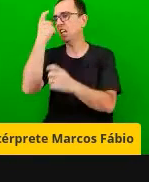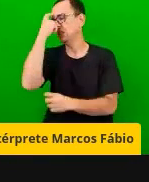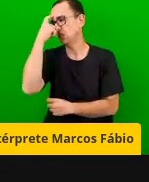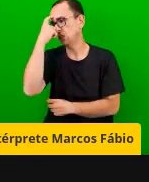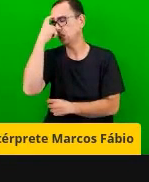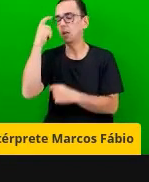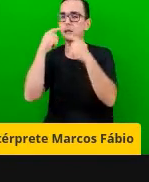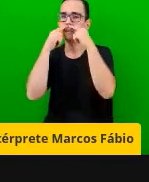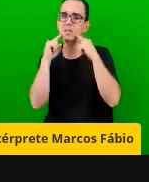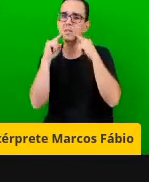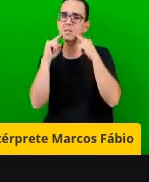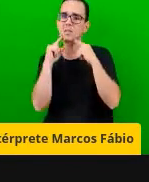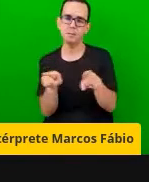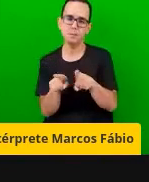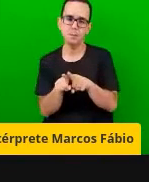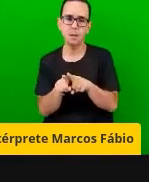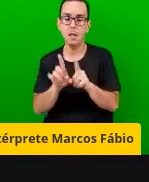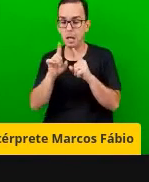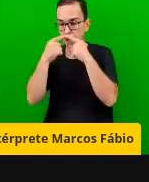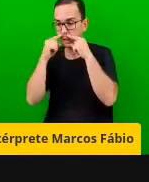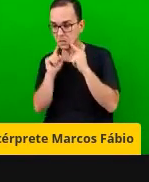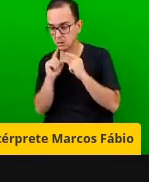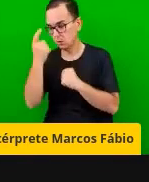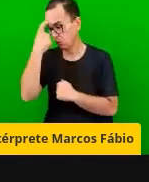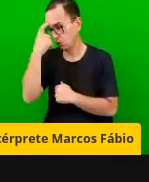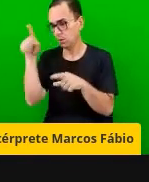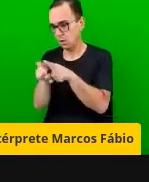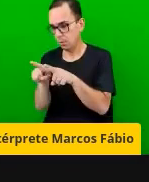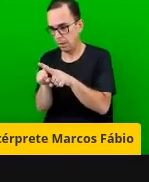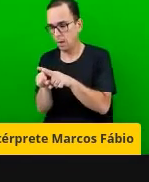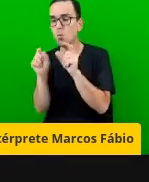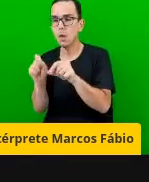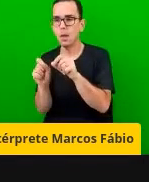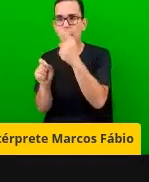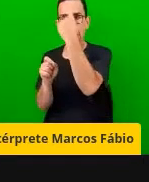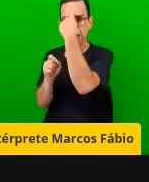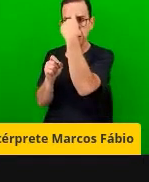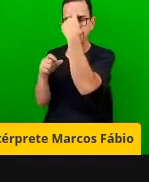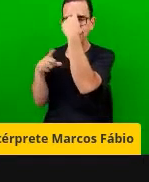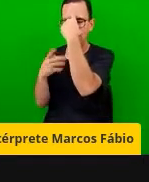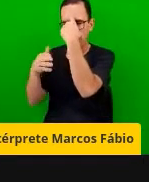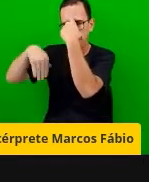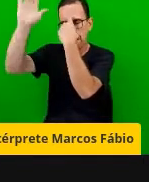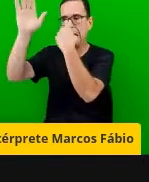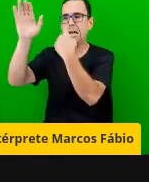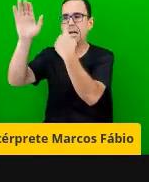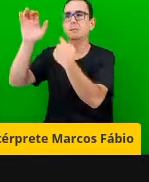concentrar grande parte da base produtiva, enquanto que a China vai fornecer mais de 80% dos